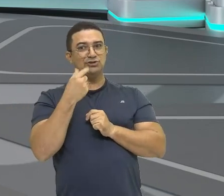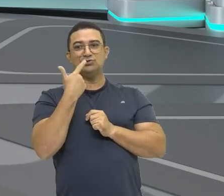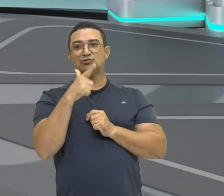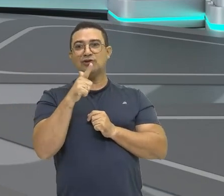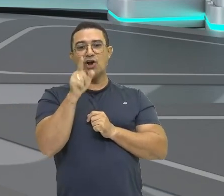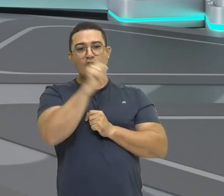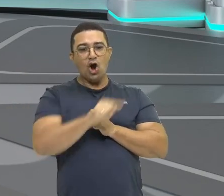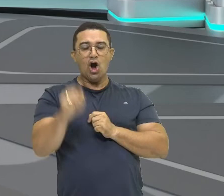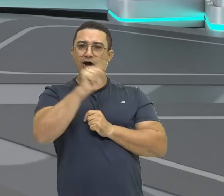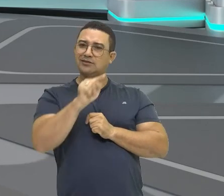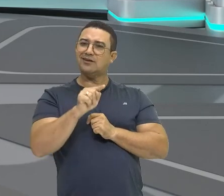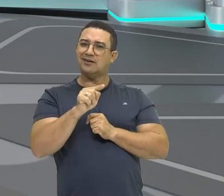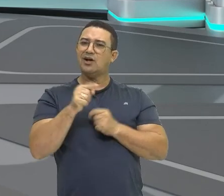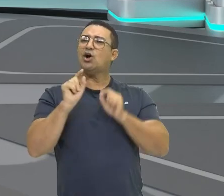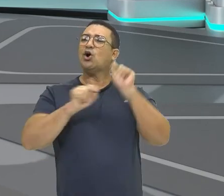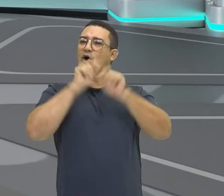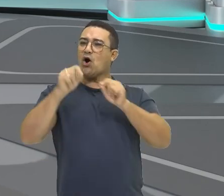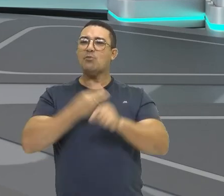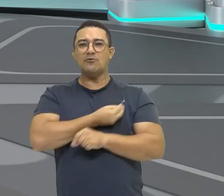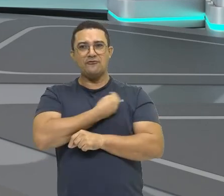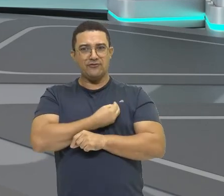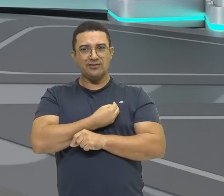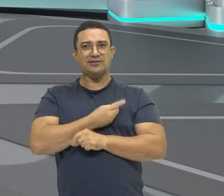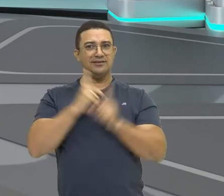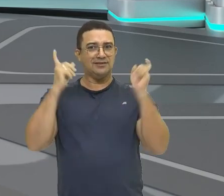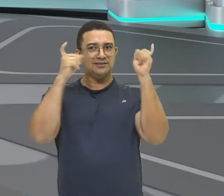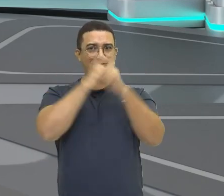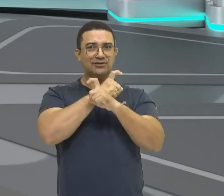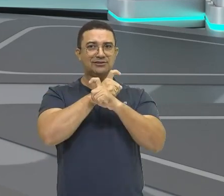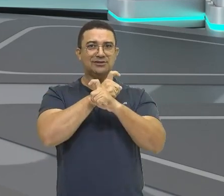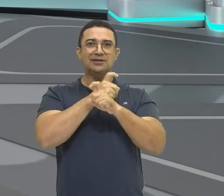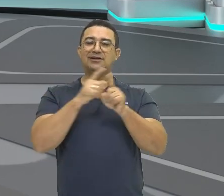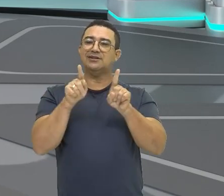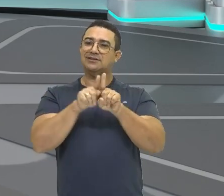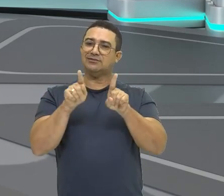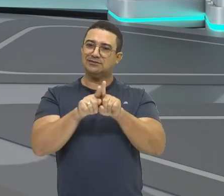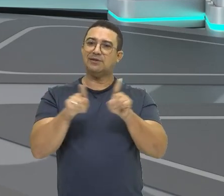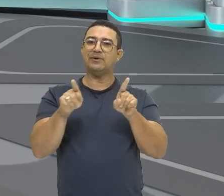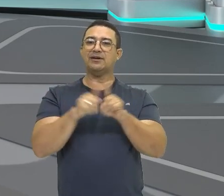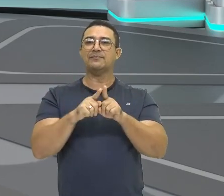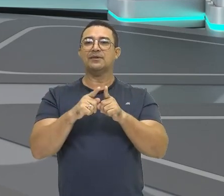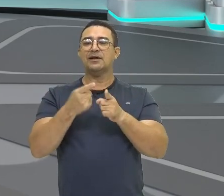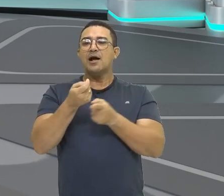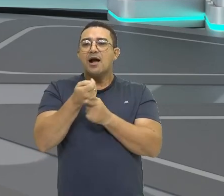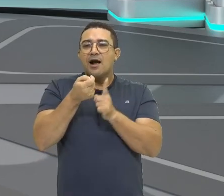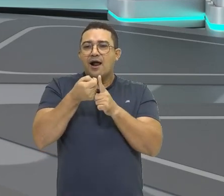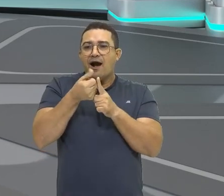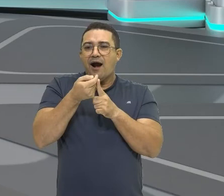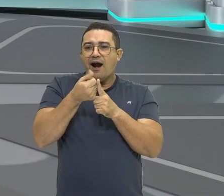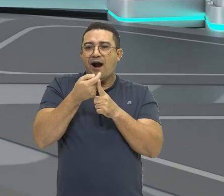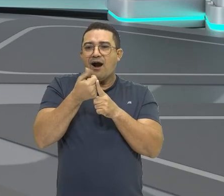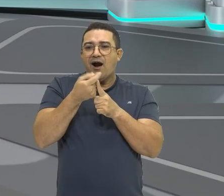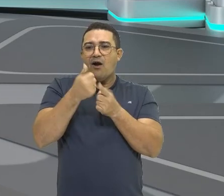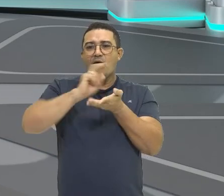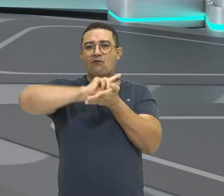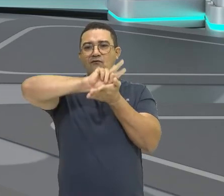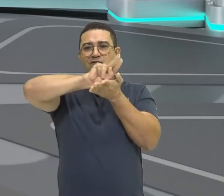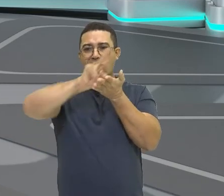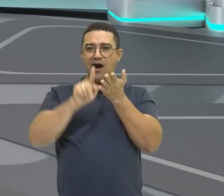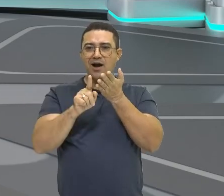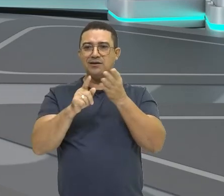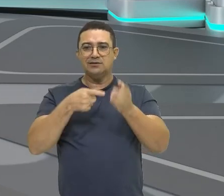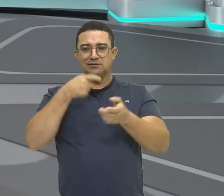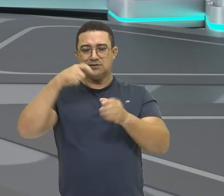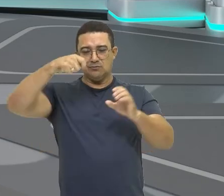complicado? Exatamente. Então, ela traz também a questão até da roda, a questão de moer os grãos, facilitando a vida. O homem procurando